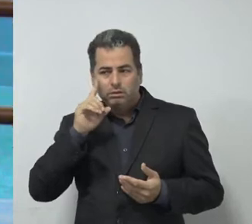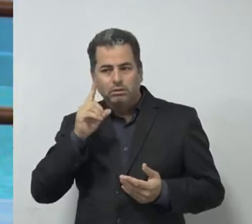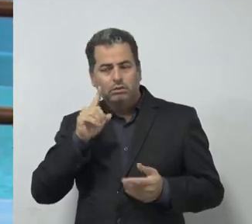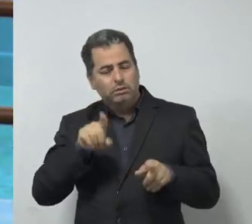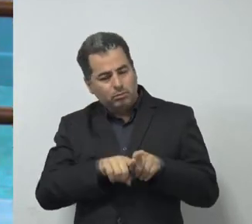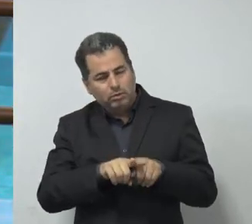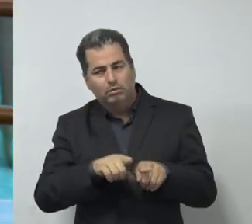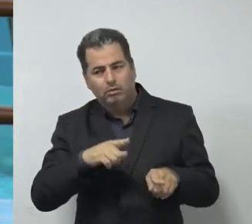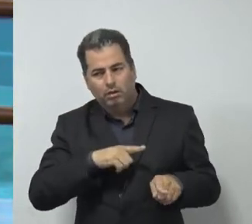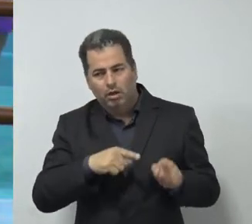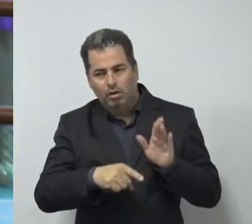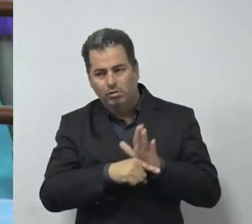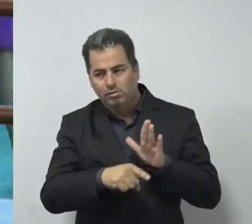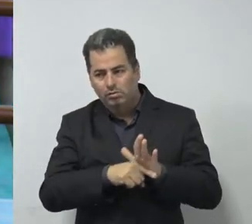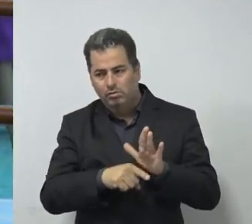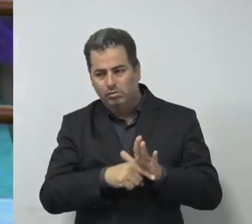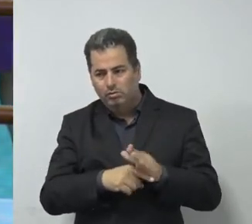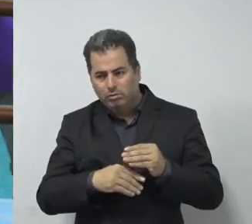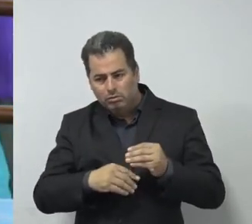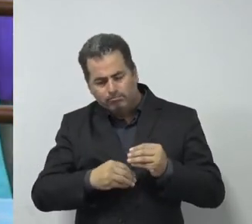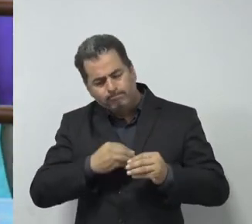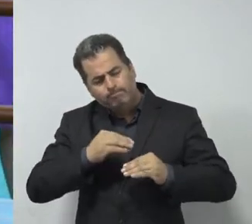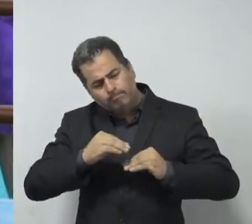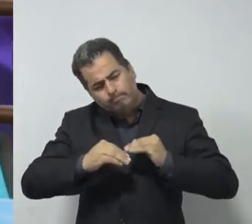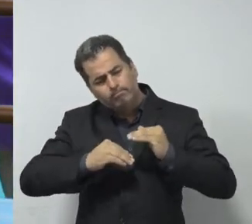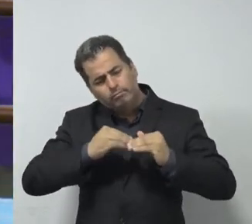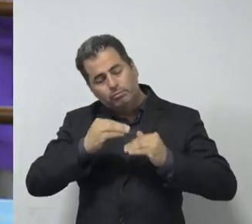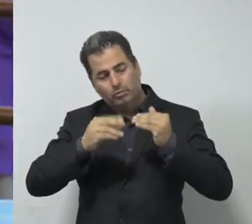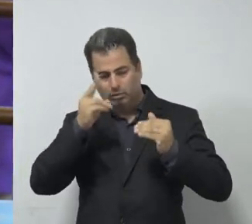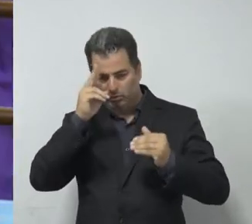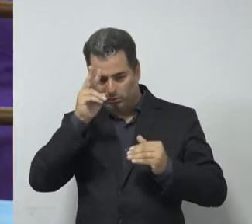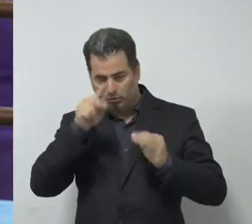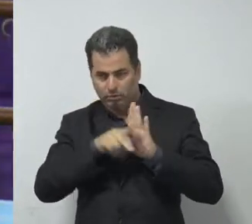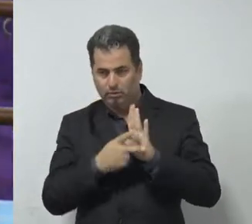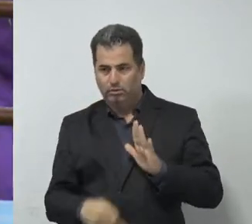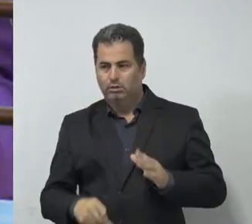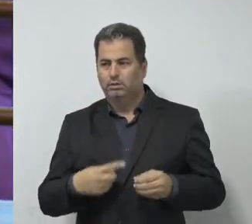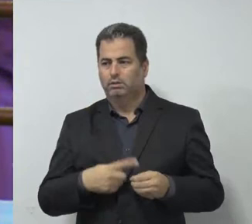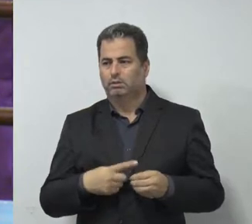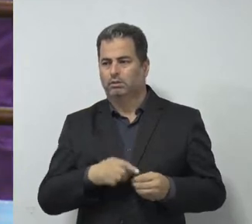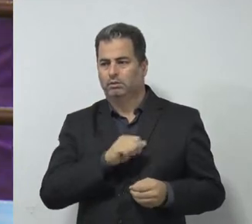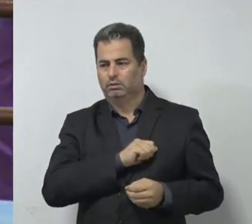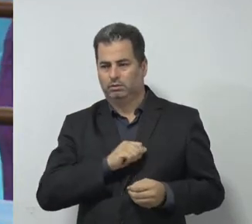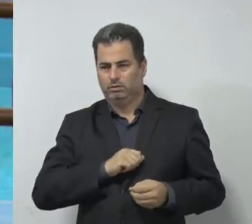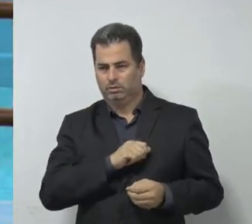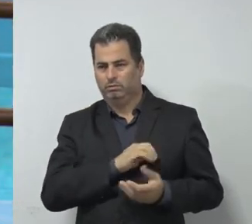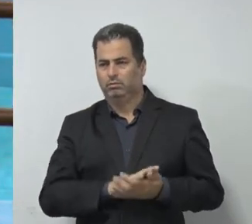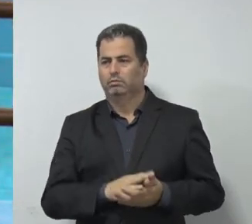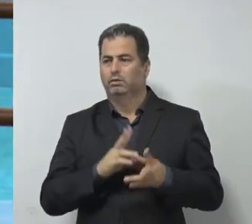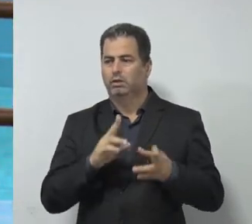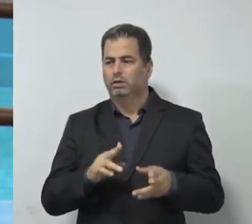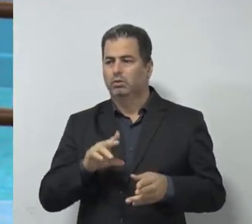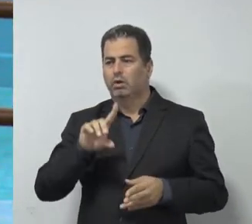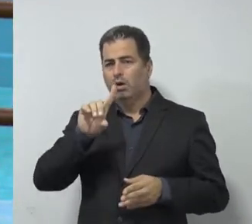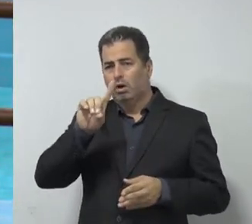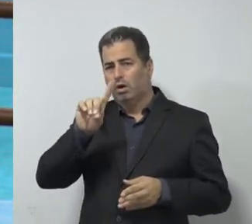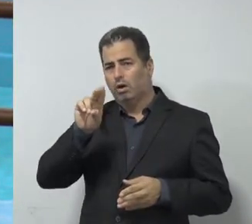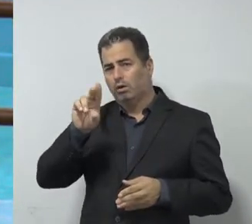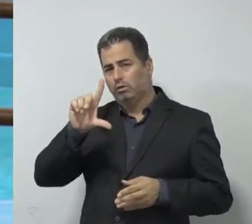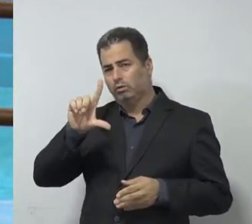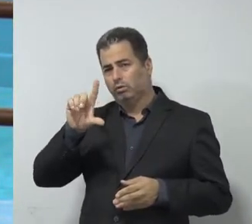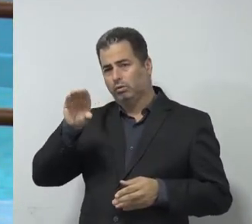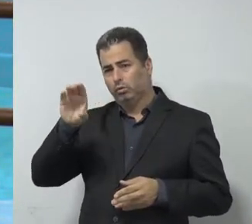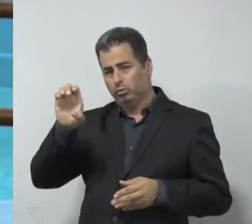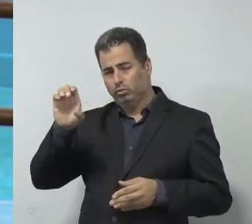escrevem a história dessa cidade de Anápolis, assim como a Dulce, né, a dona Dulce de